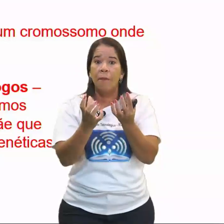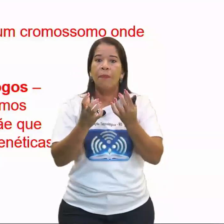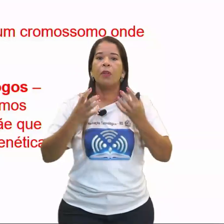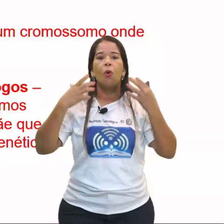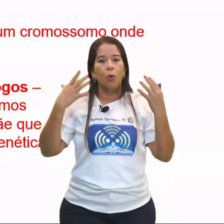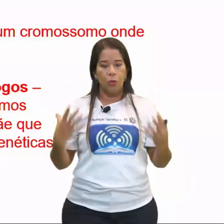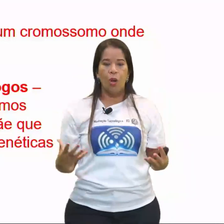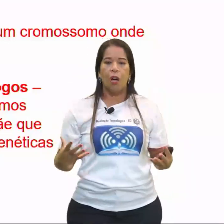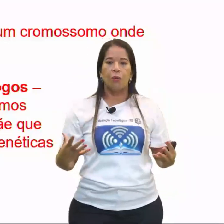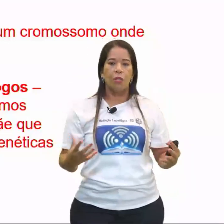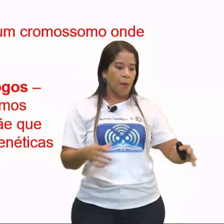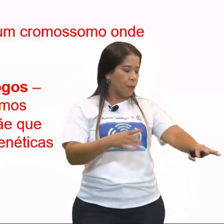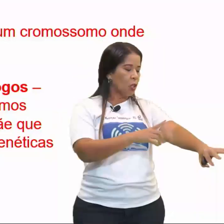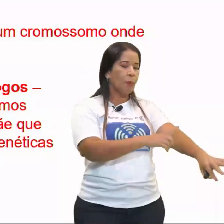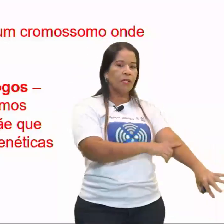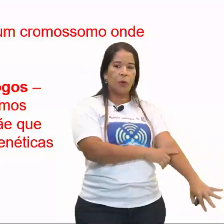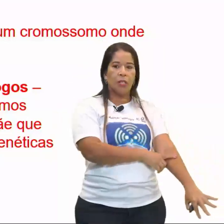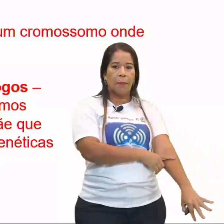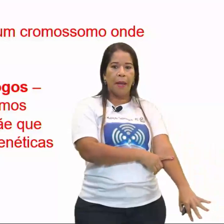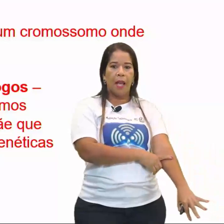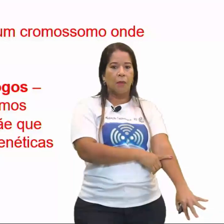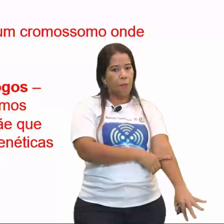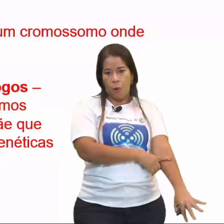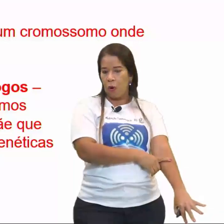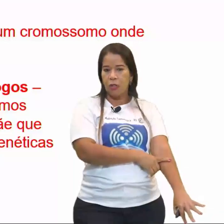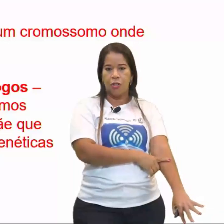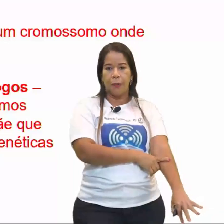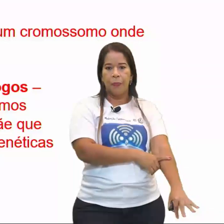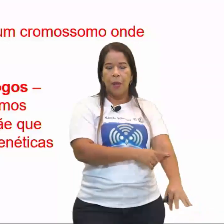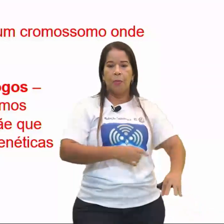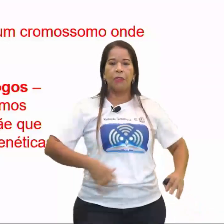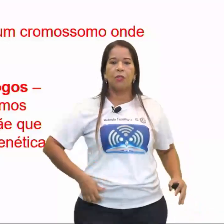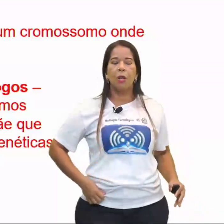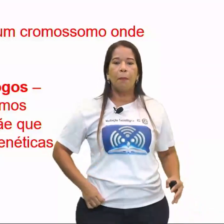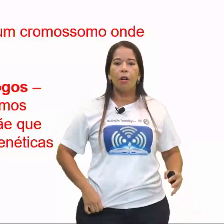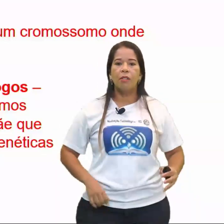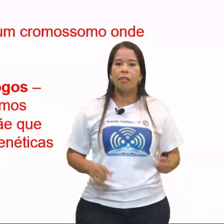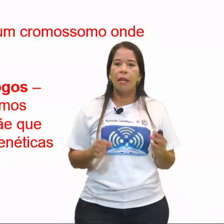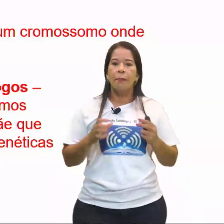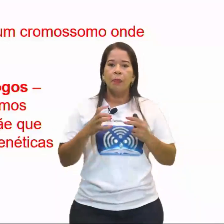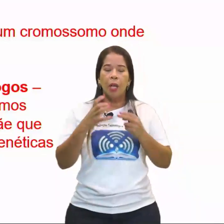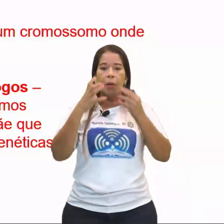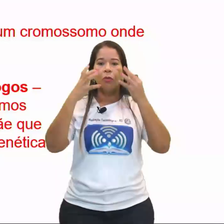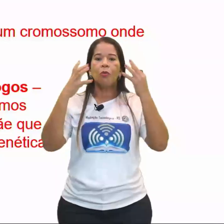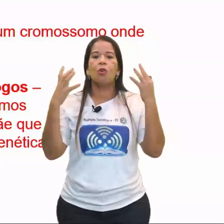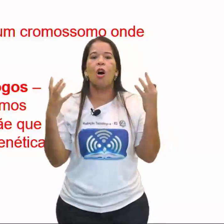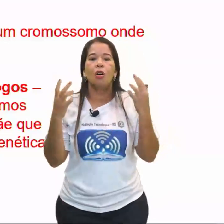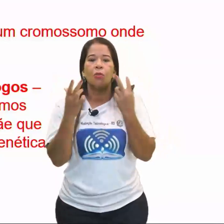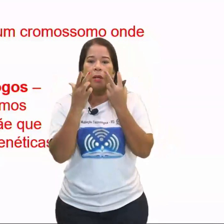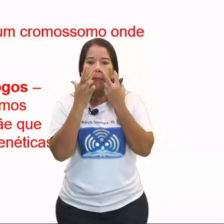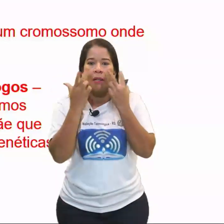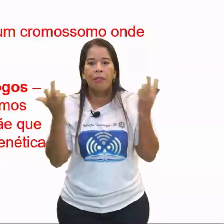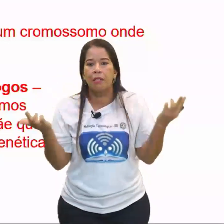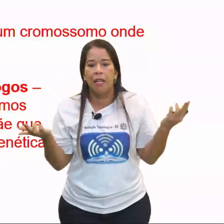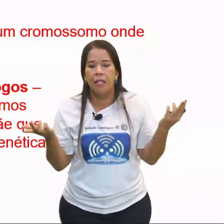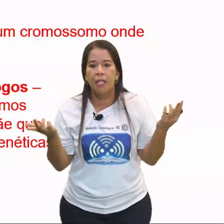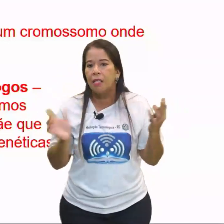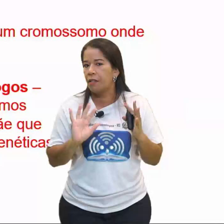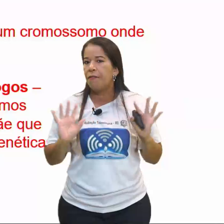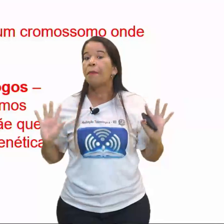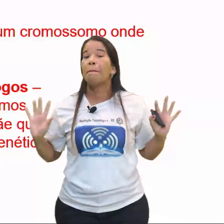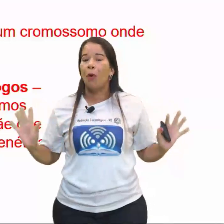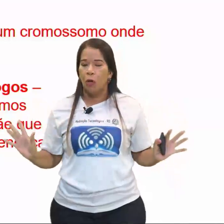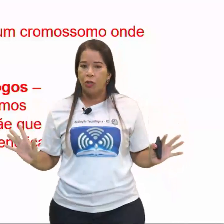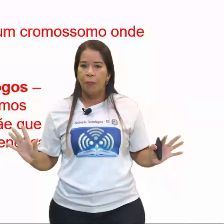de cor dos olhos. Professora, pode ser cor da pele? Pode. Professora, pode ser tamanho dos olhos, tamanho das